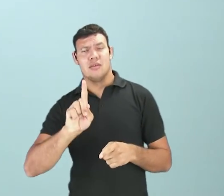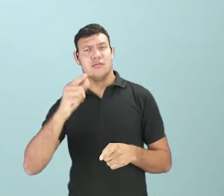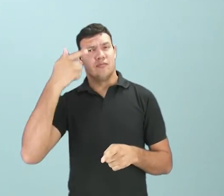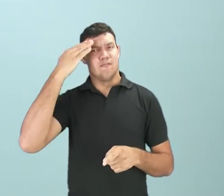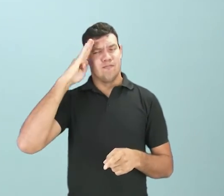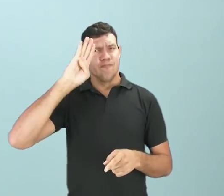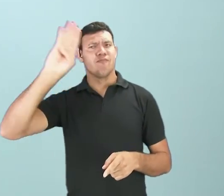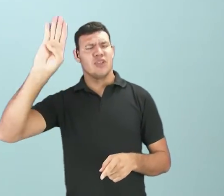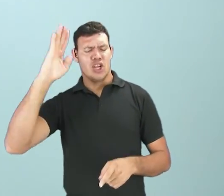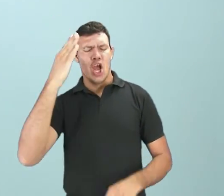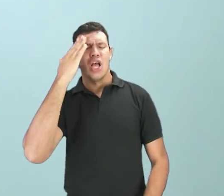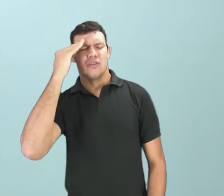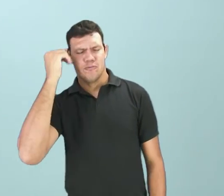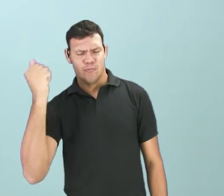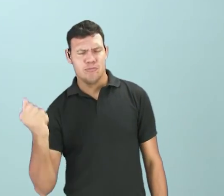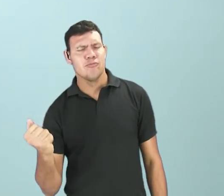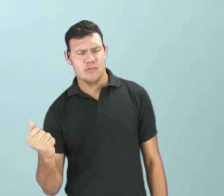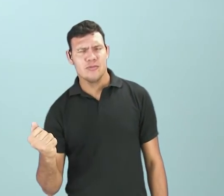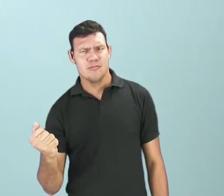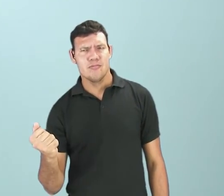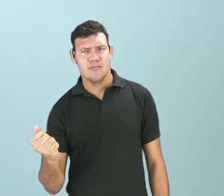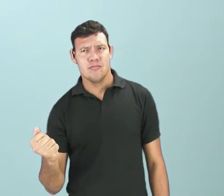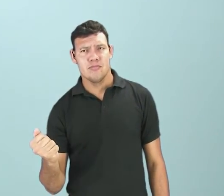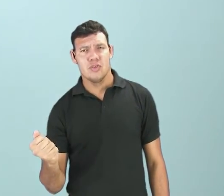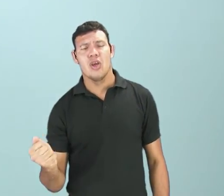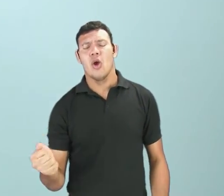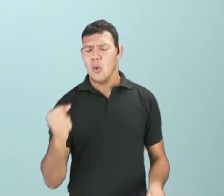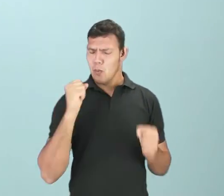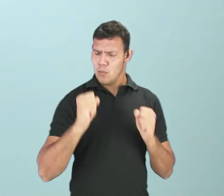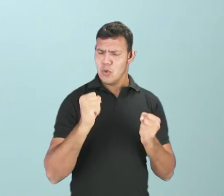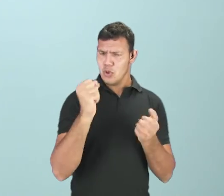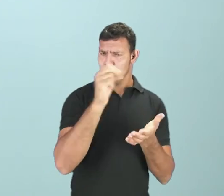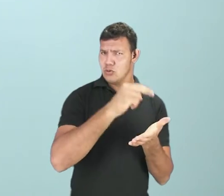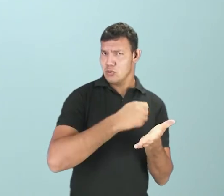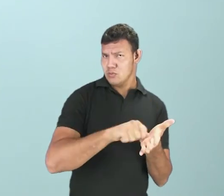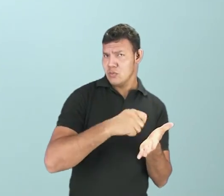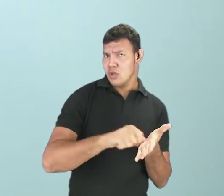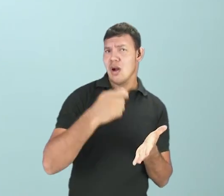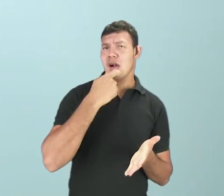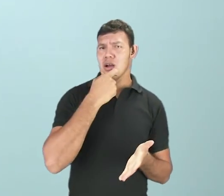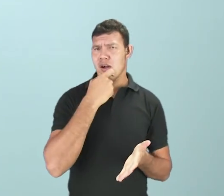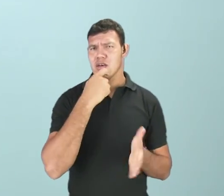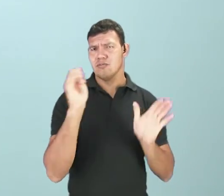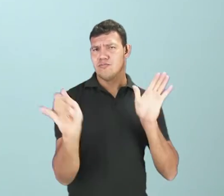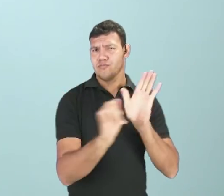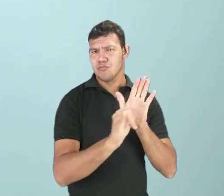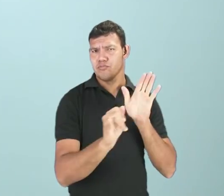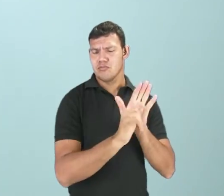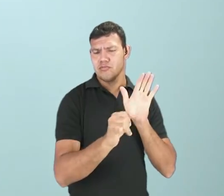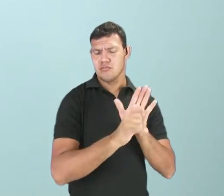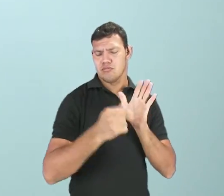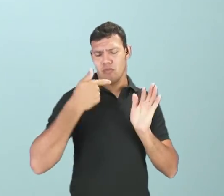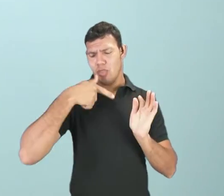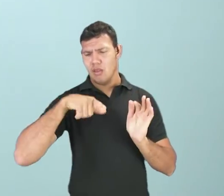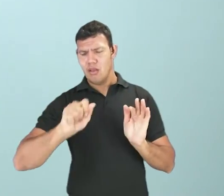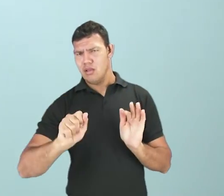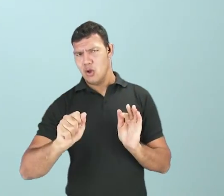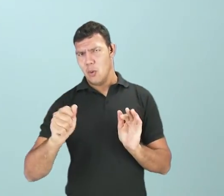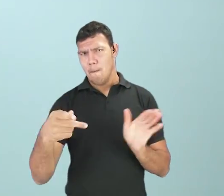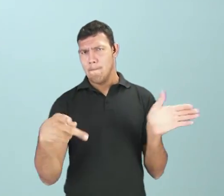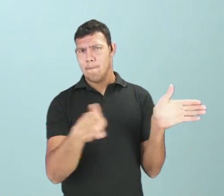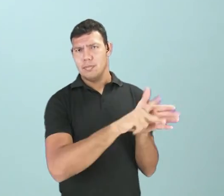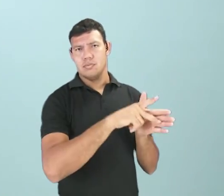para demonstrar, eu sei muito bem qual é a minha língua, mas mesmo assim eu posso escrever em inglês. Ela tem consciência da identidade linguística dela. E é muito comum